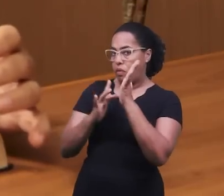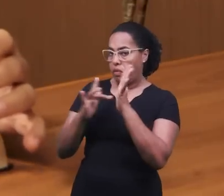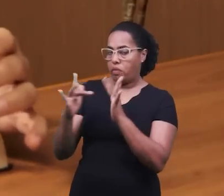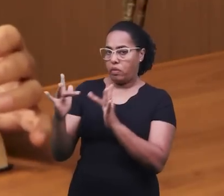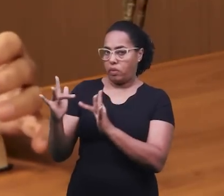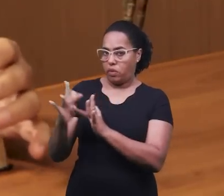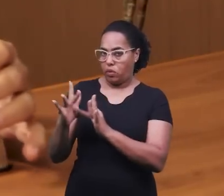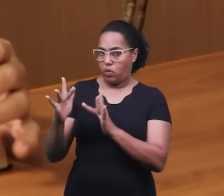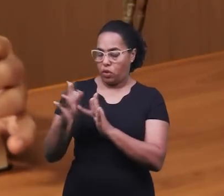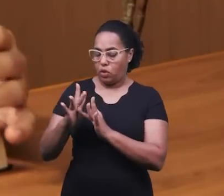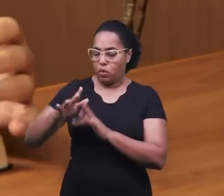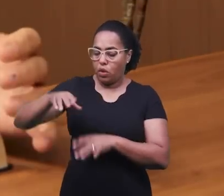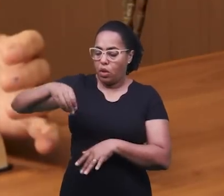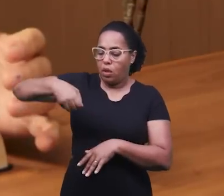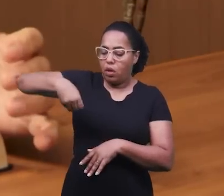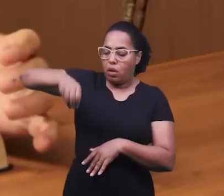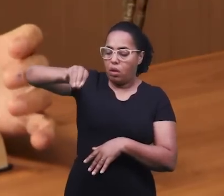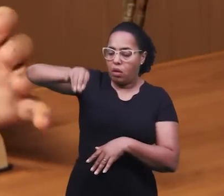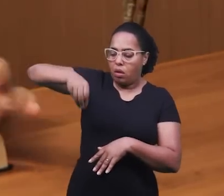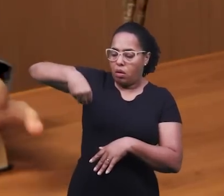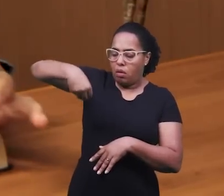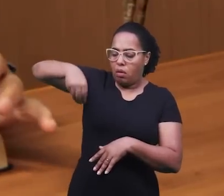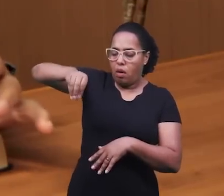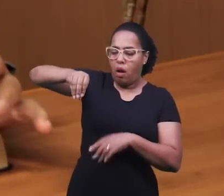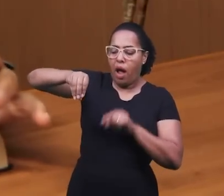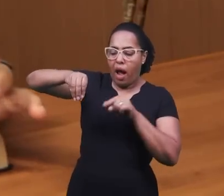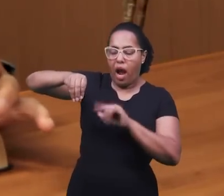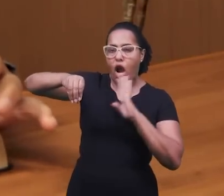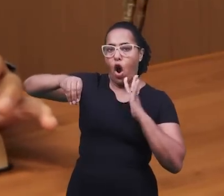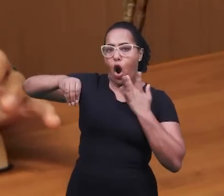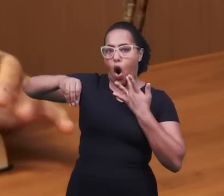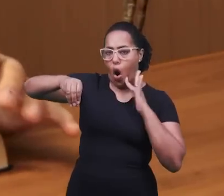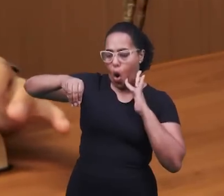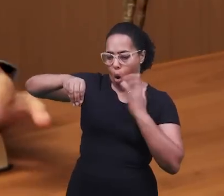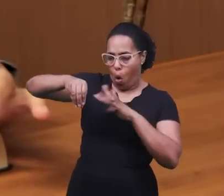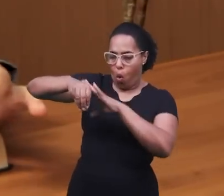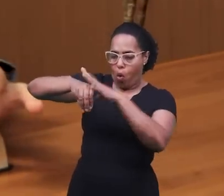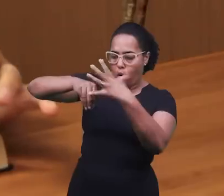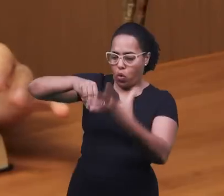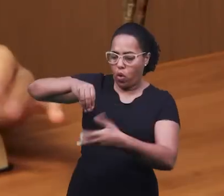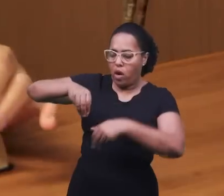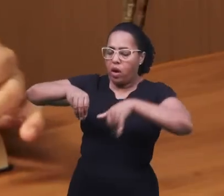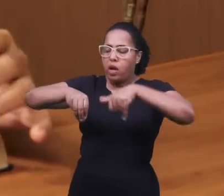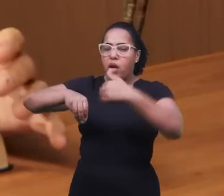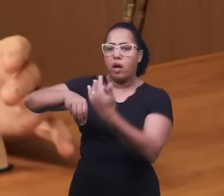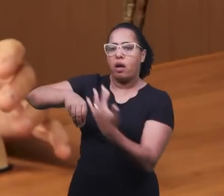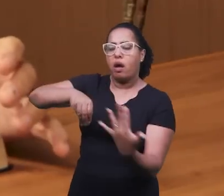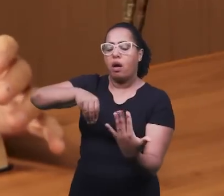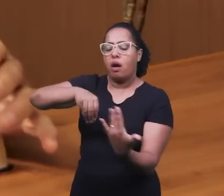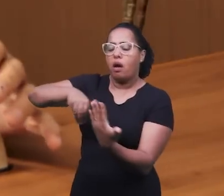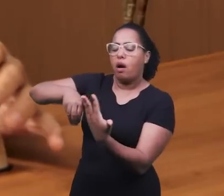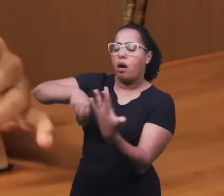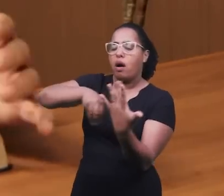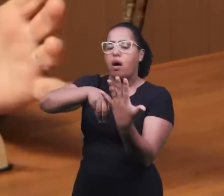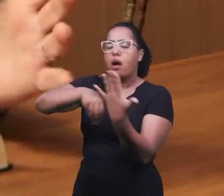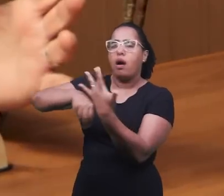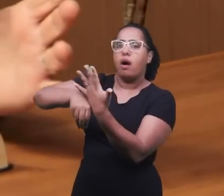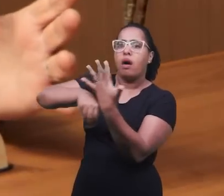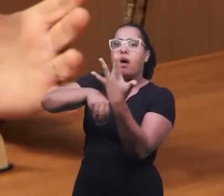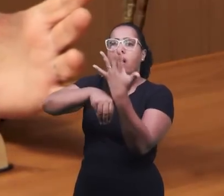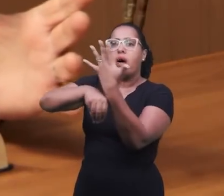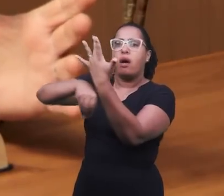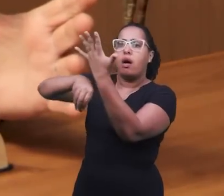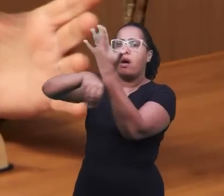ele vai colocar o incenso, né, no incensário de ouro e fazer com que a fumaça desse incenso